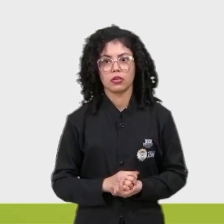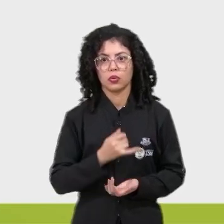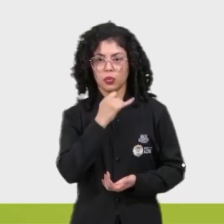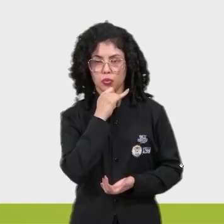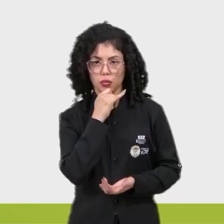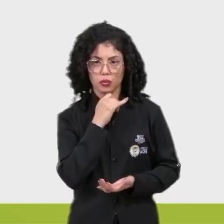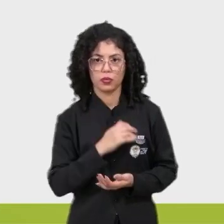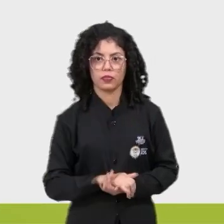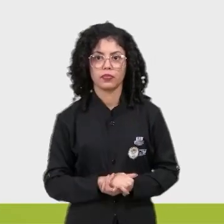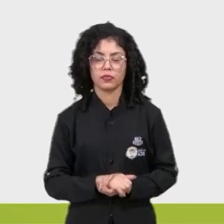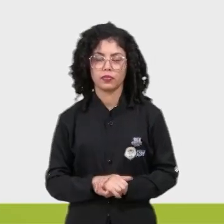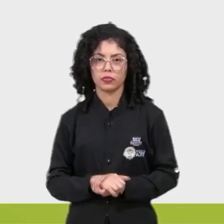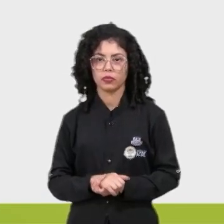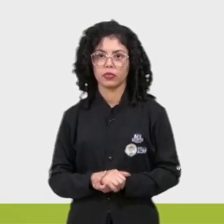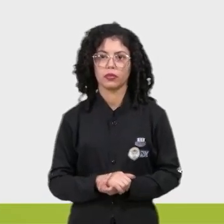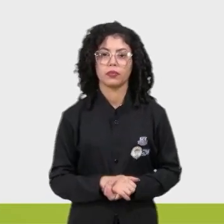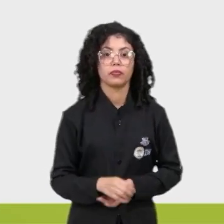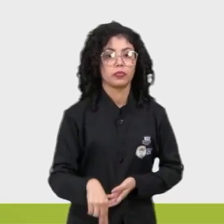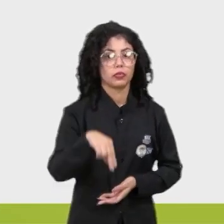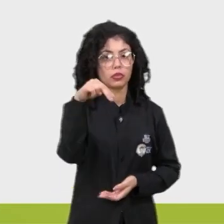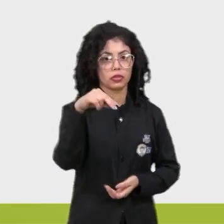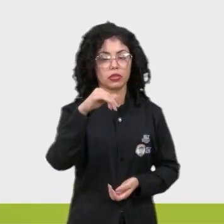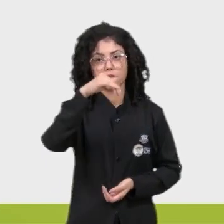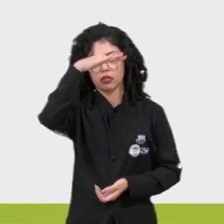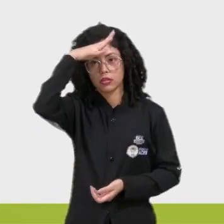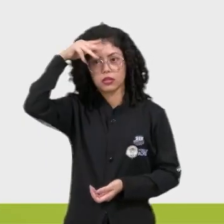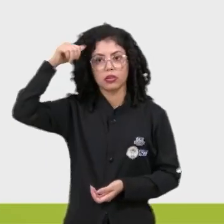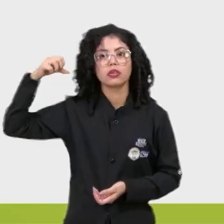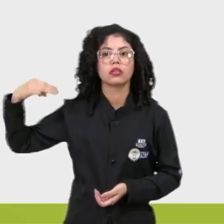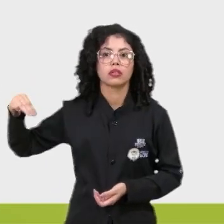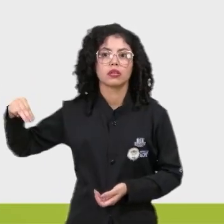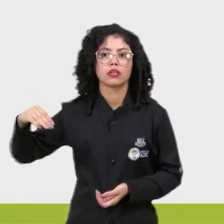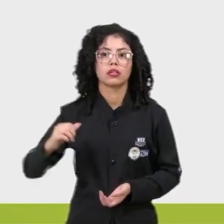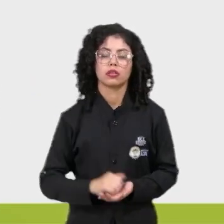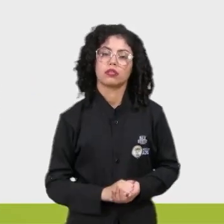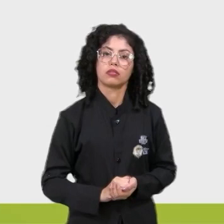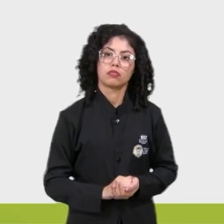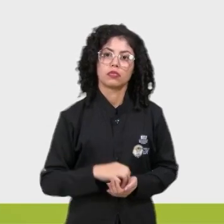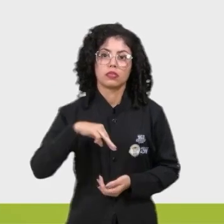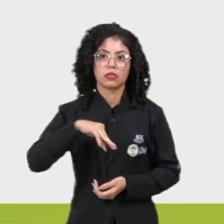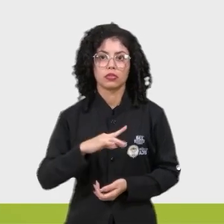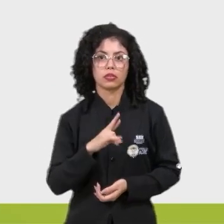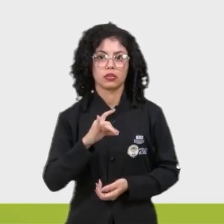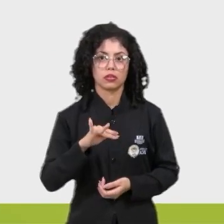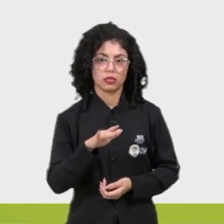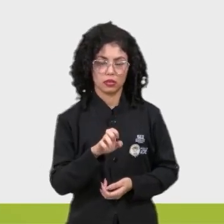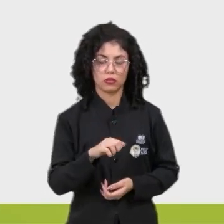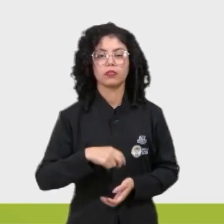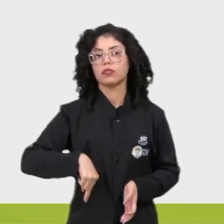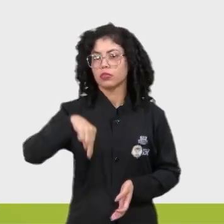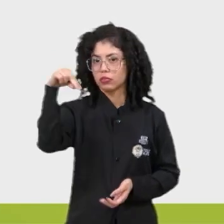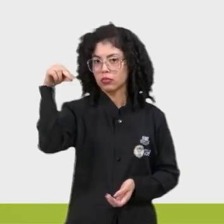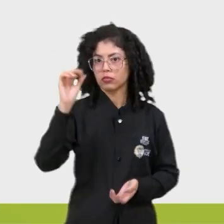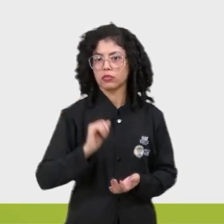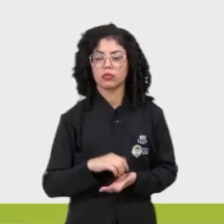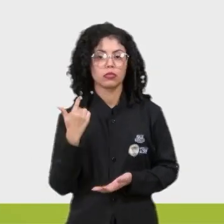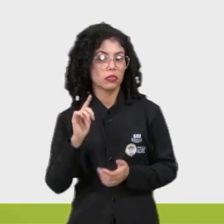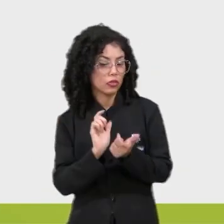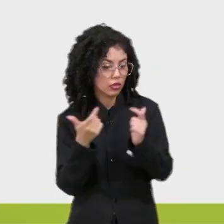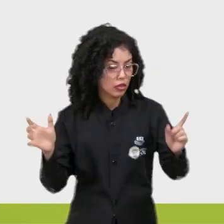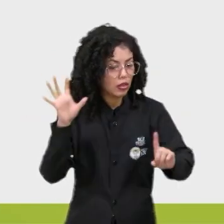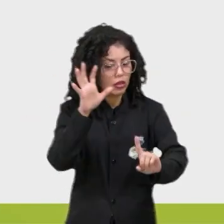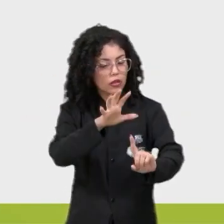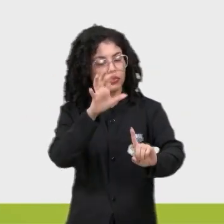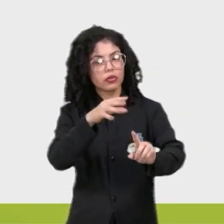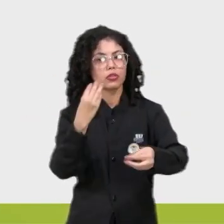para vocês, aqui da região norte, Manaus. Manaus é uma metrópole aí da região norte, não tem tanta